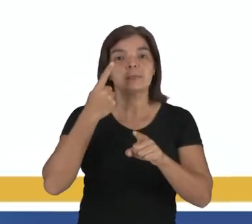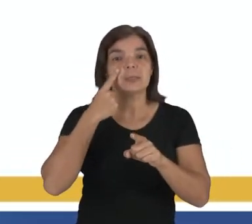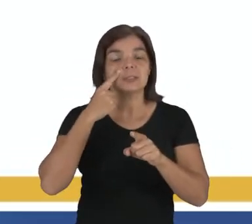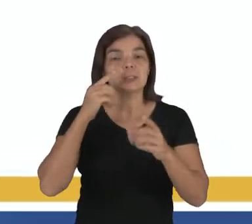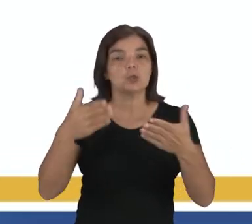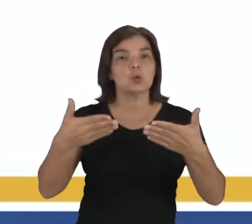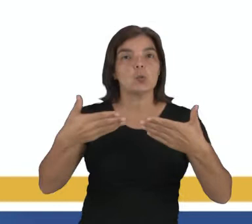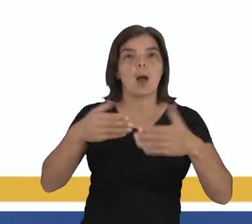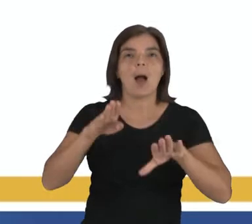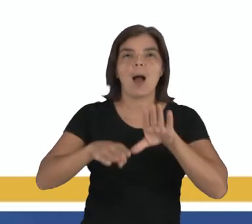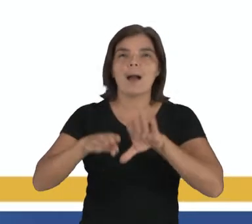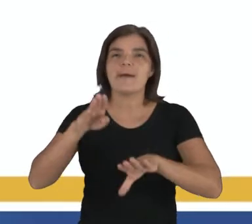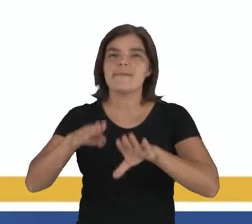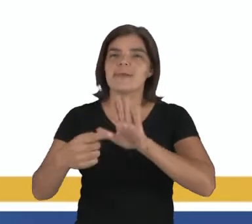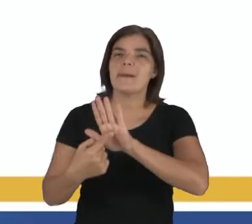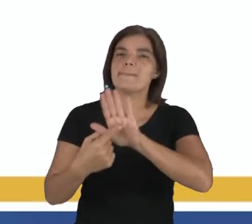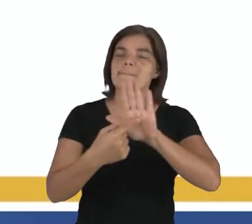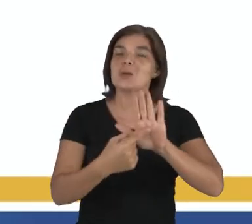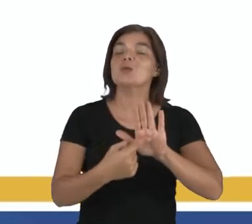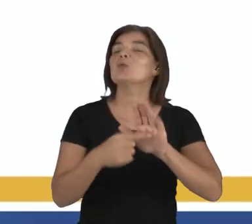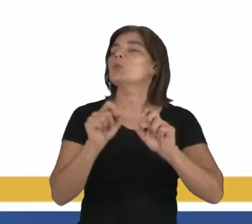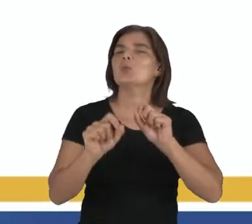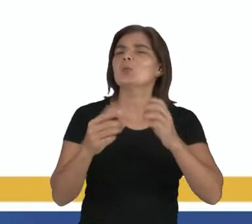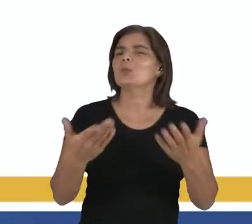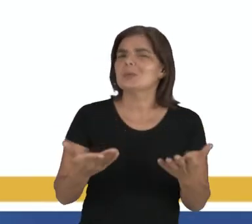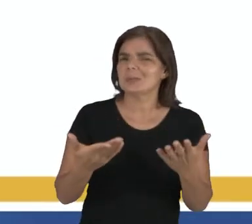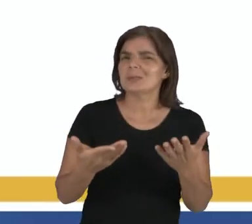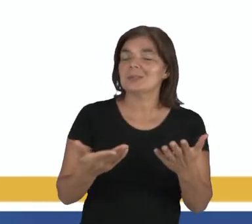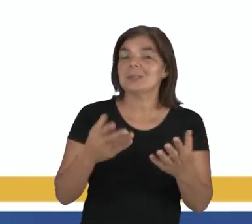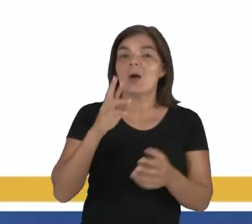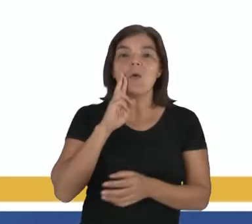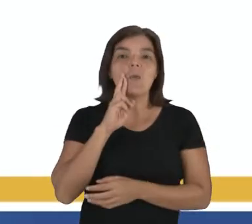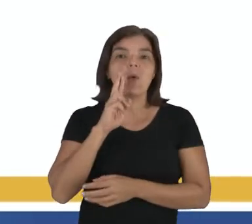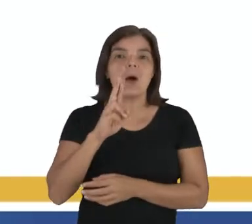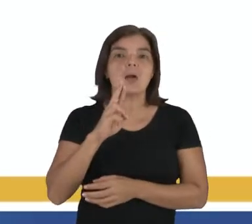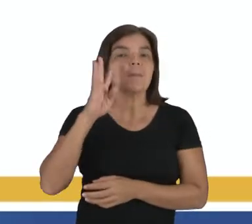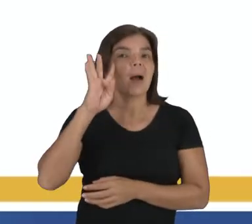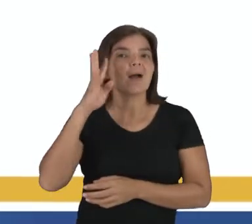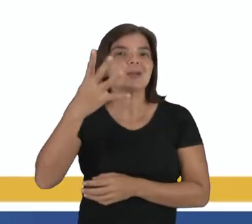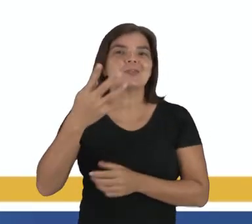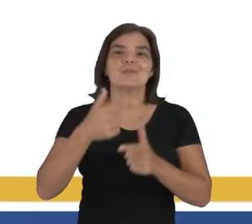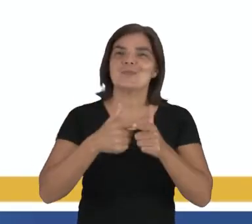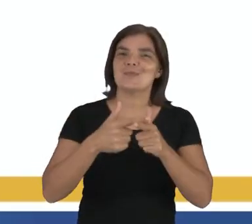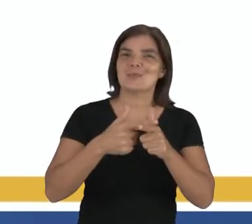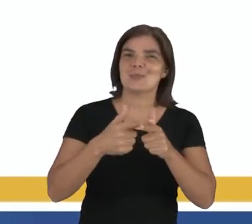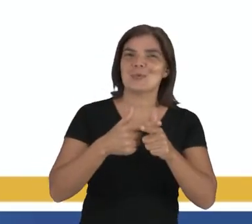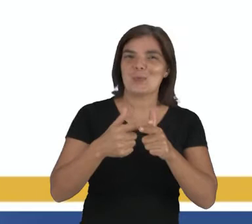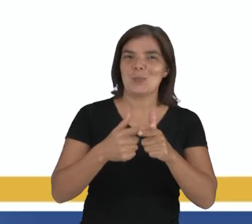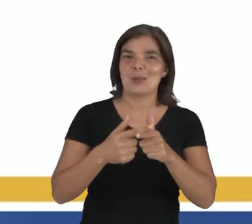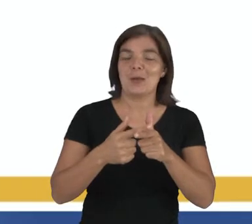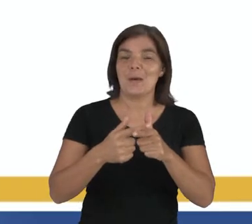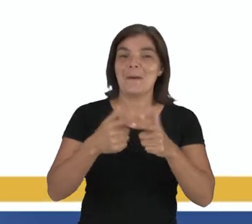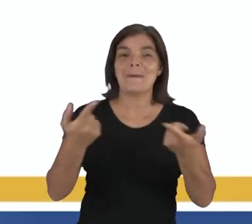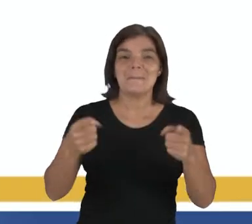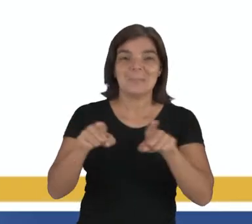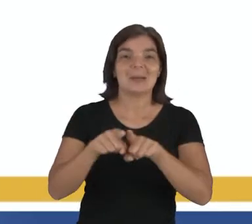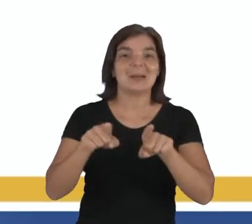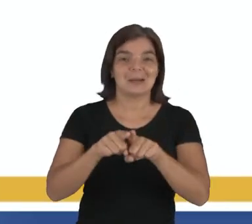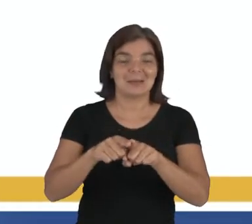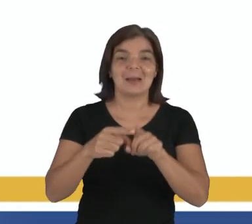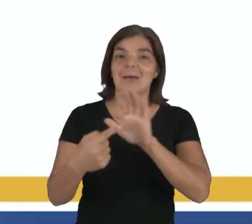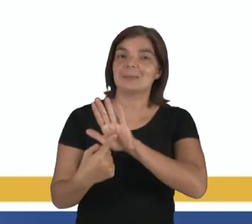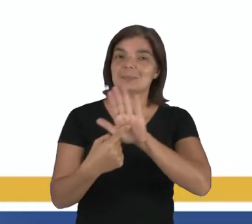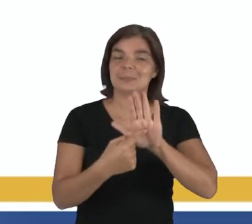porém, muitas vezes é escrita uma solução para aquele problema, uma intervenção para o